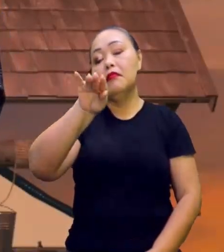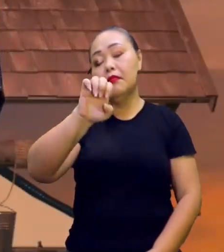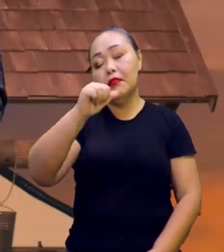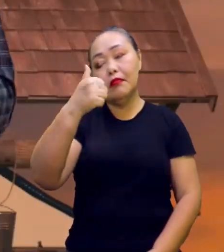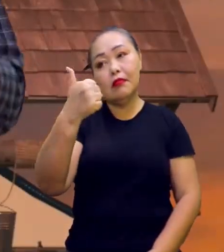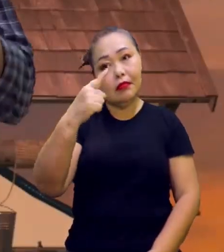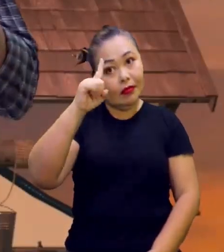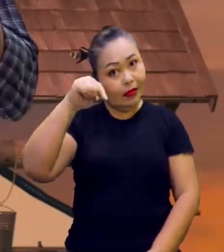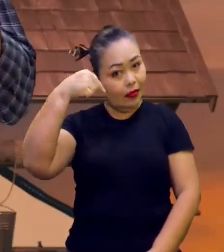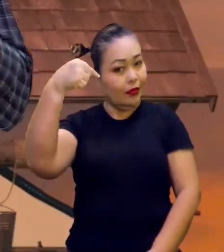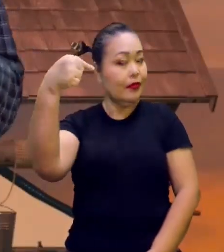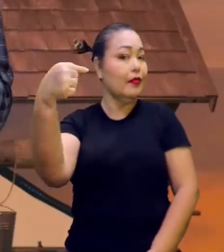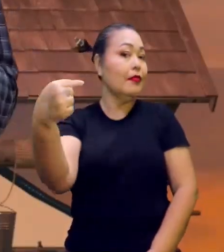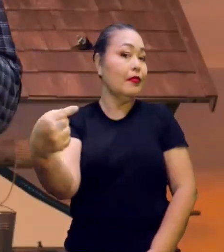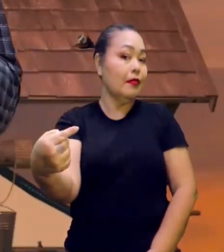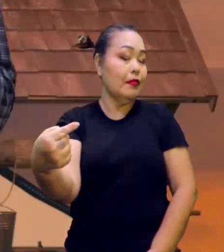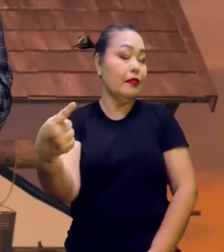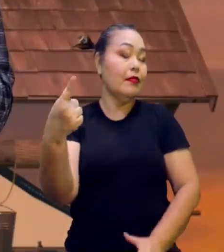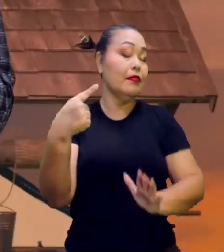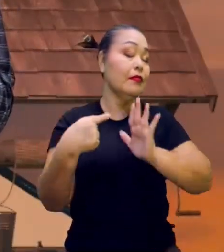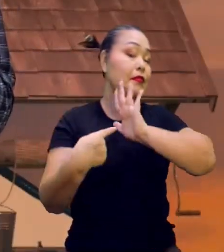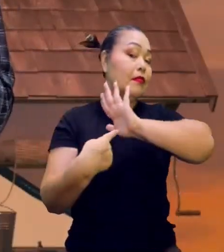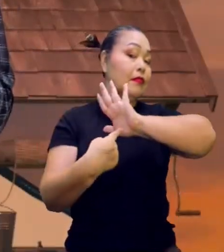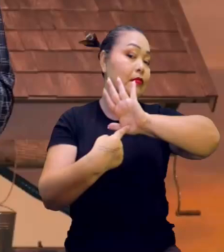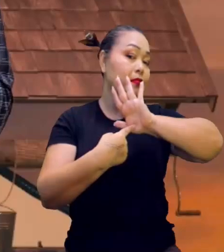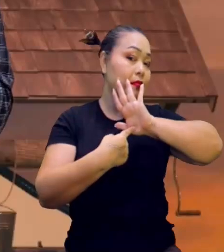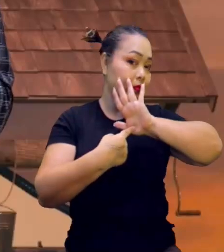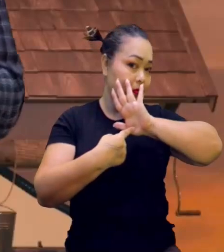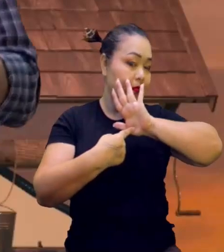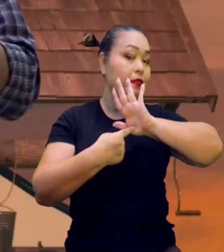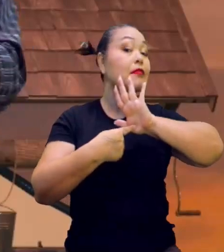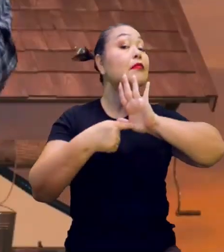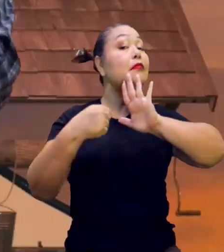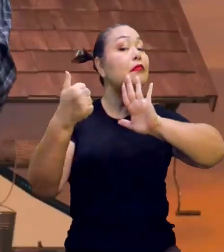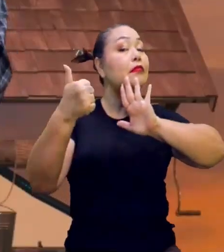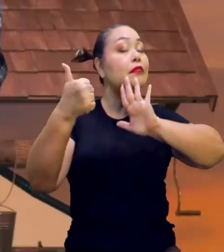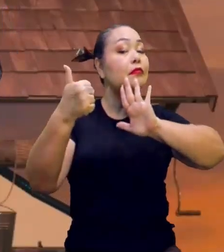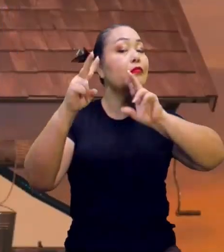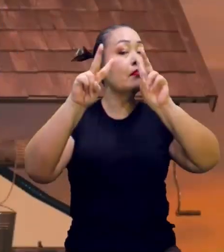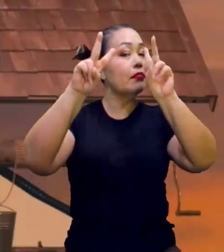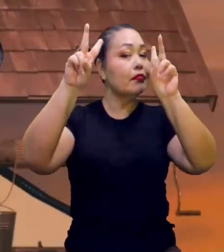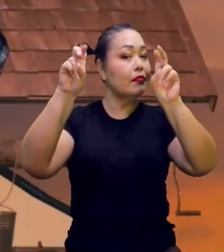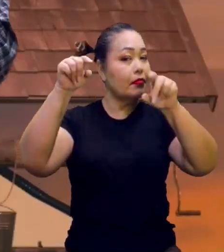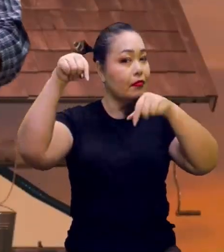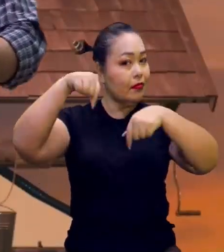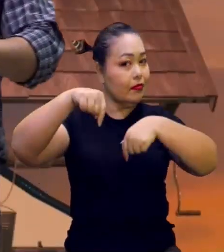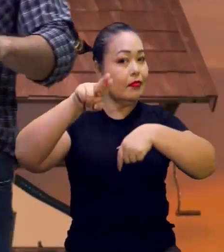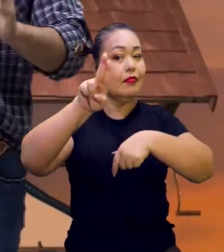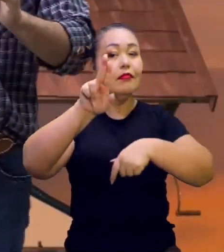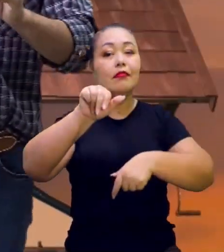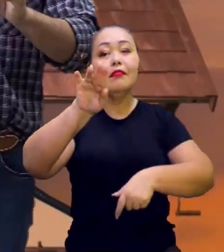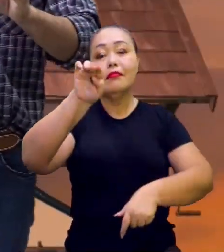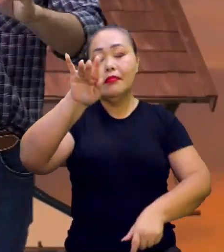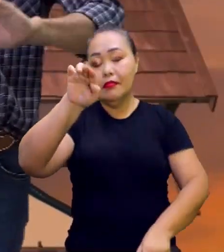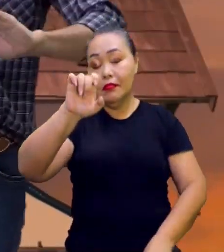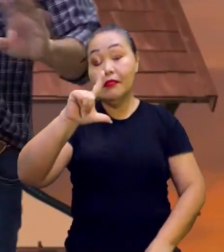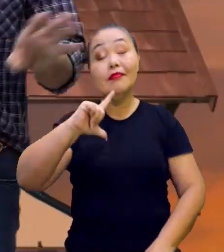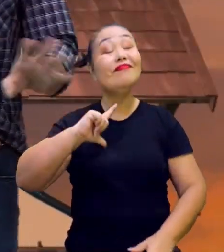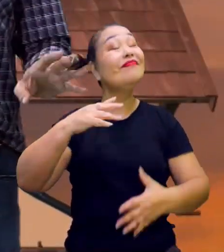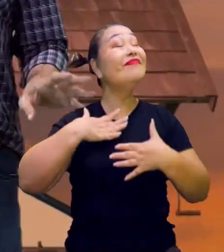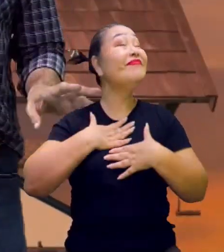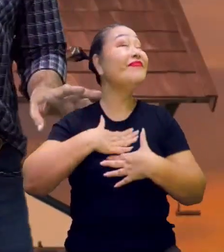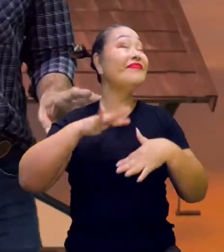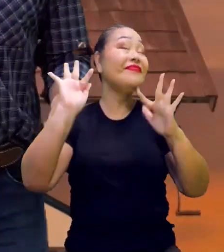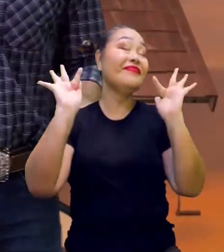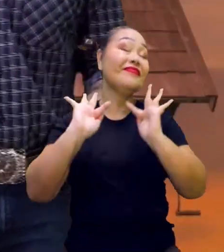apresentar para vocês o primeiro assunto desta unidade. Estou muito feliz aqui por estar com vocês e já